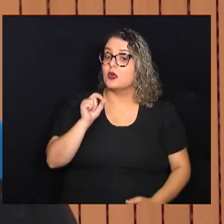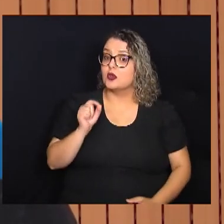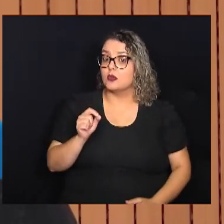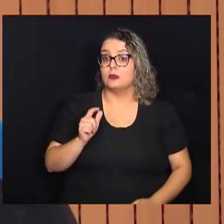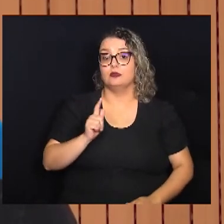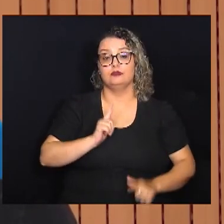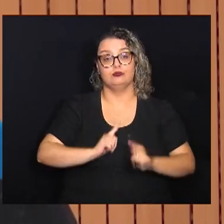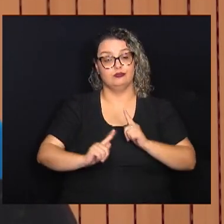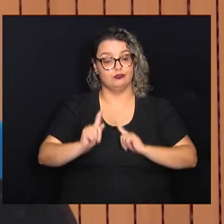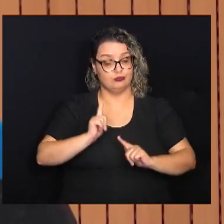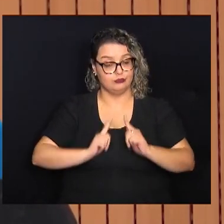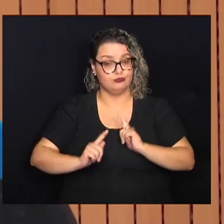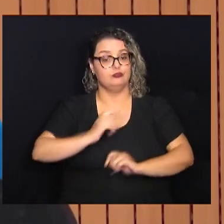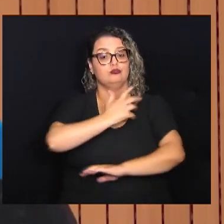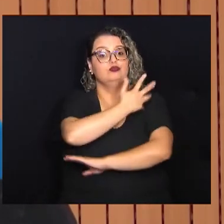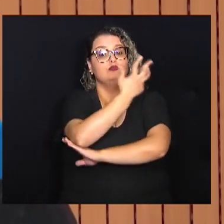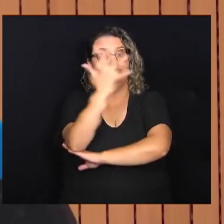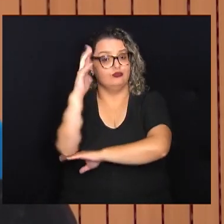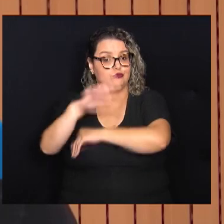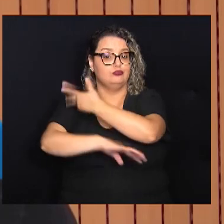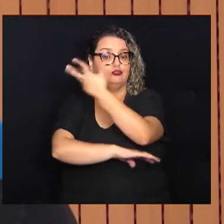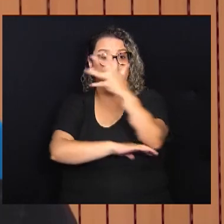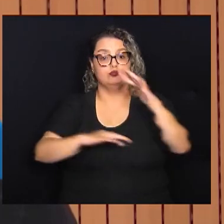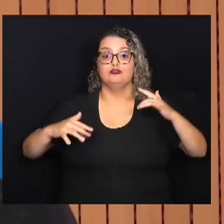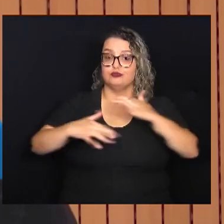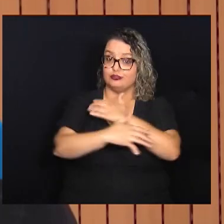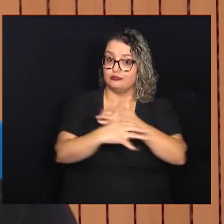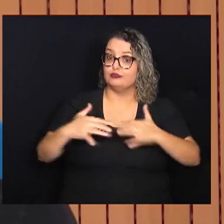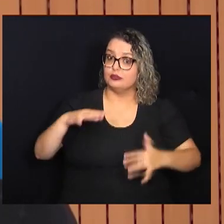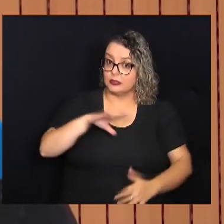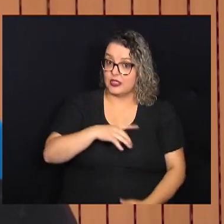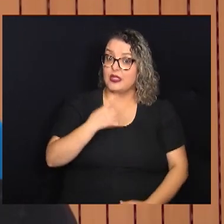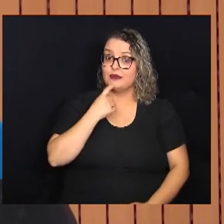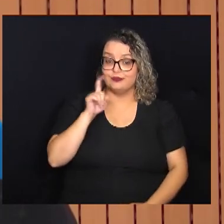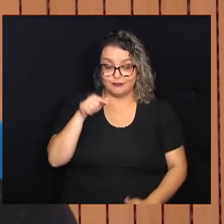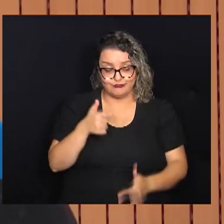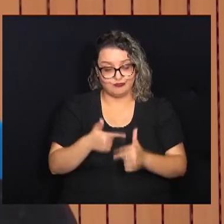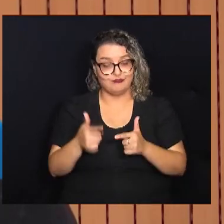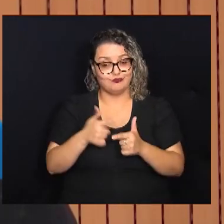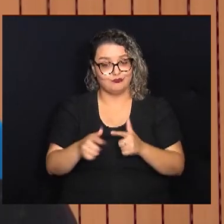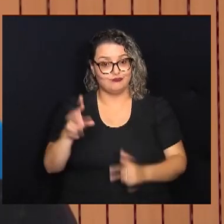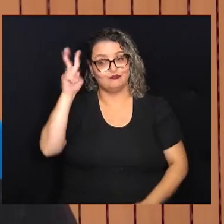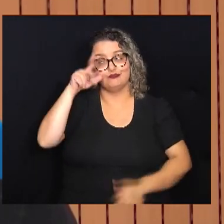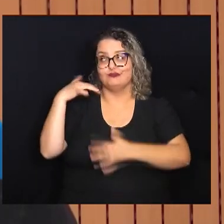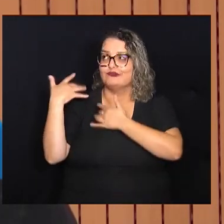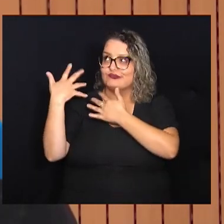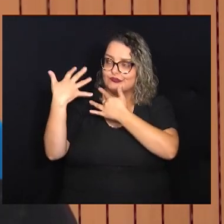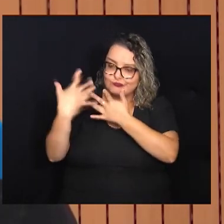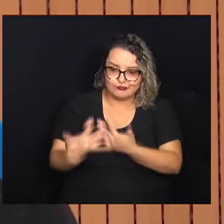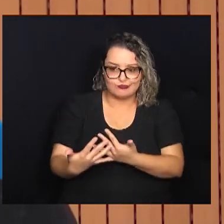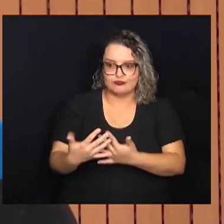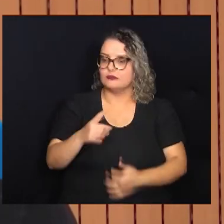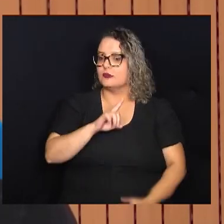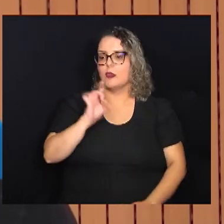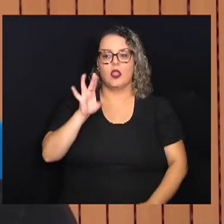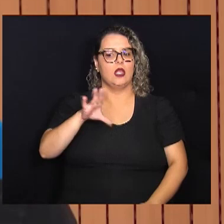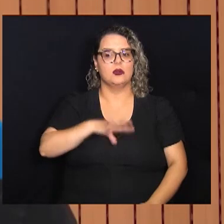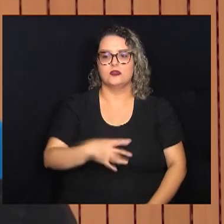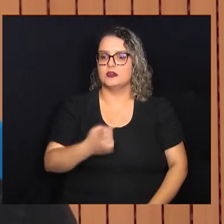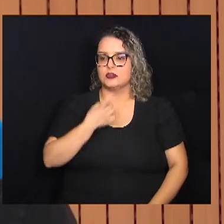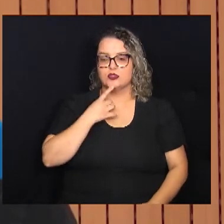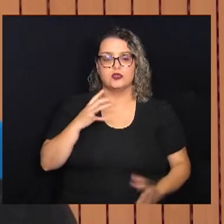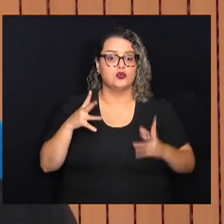gestão da arborização urbana na cidade de Campinas, que é problemática, que é histórica, que não é só em Campinas, são todas